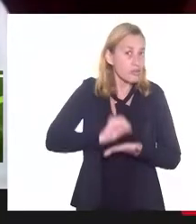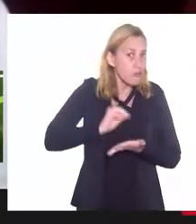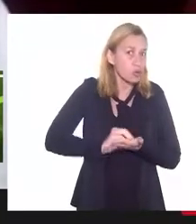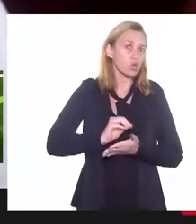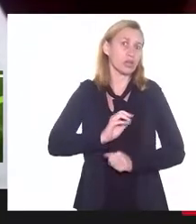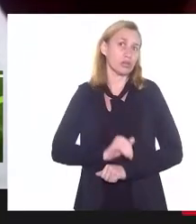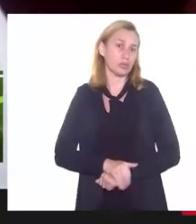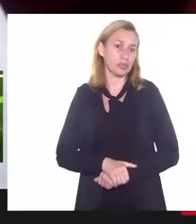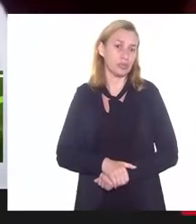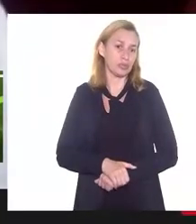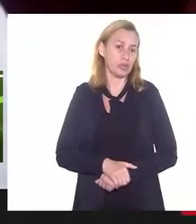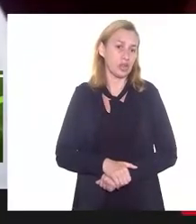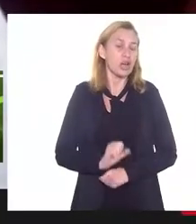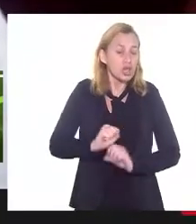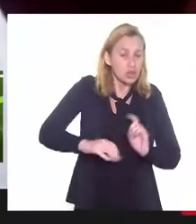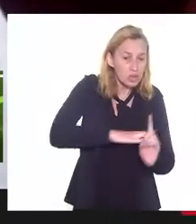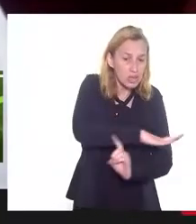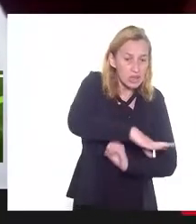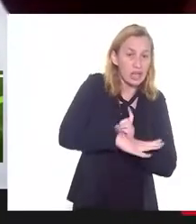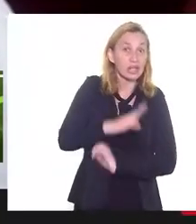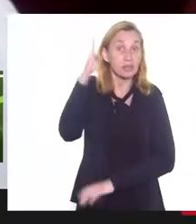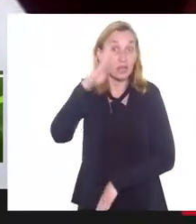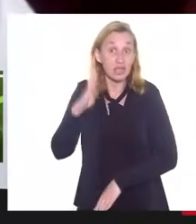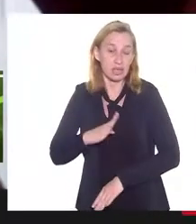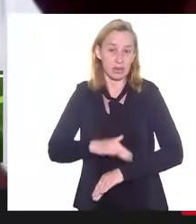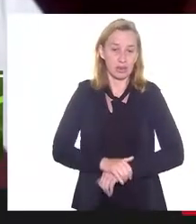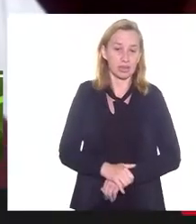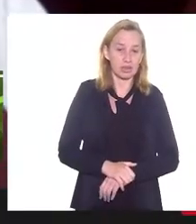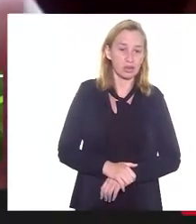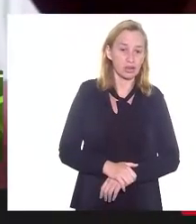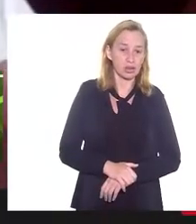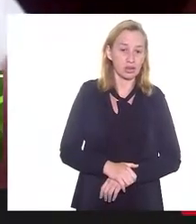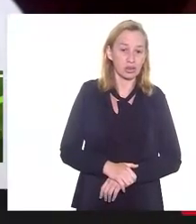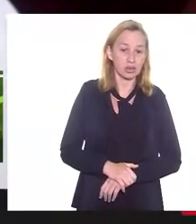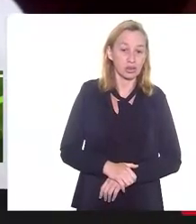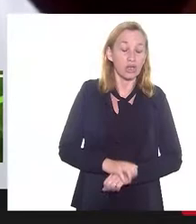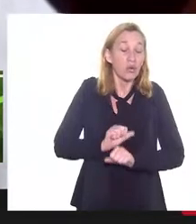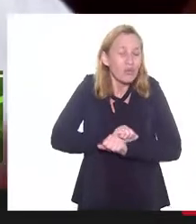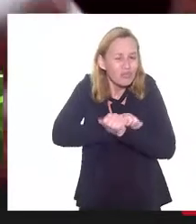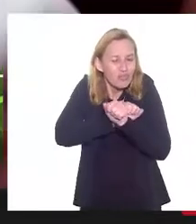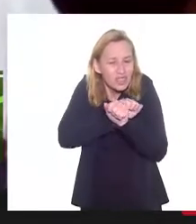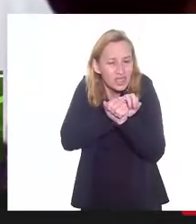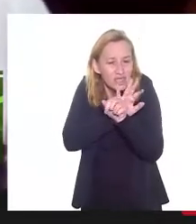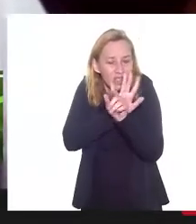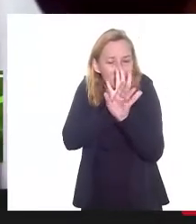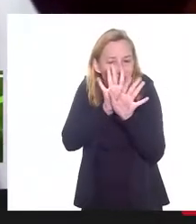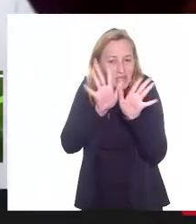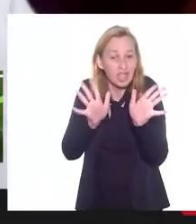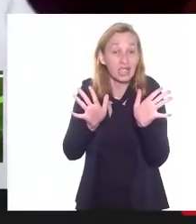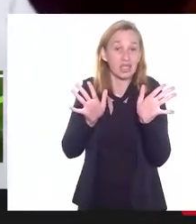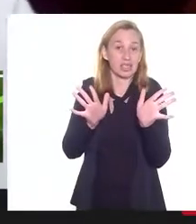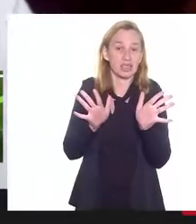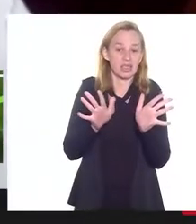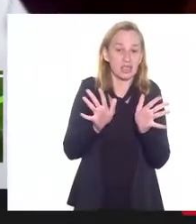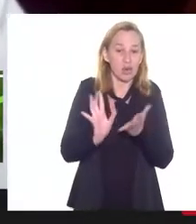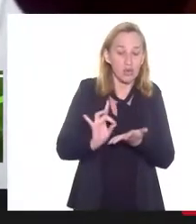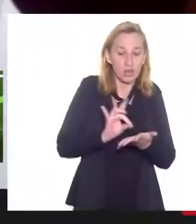faltando para a sociedade brasileira. O esclarecimento, a oficialização da